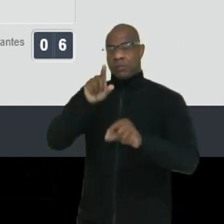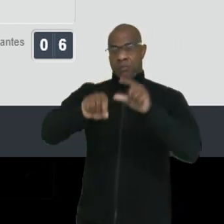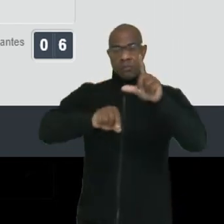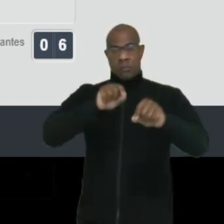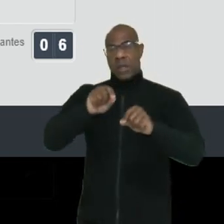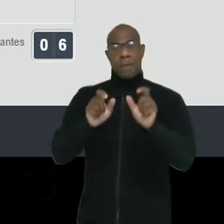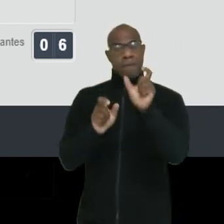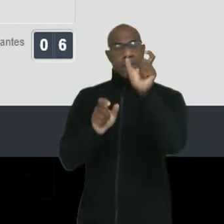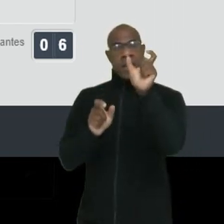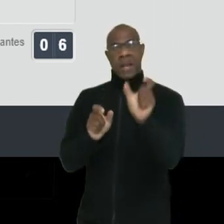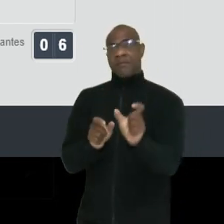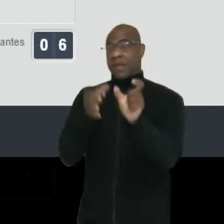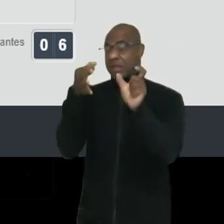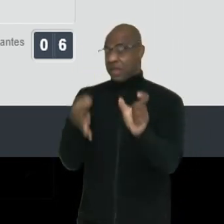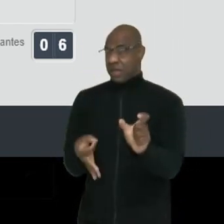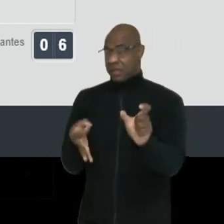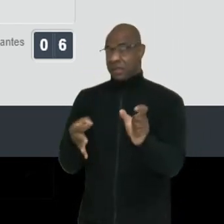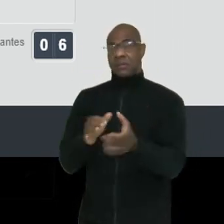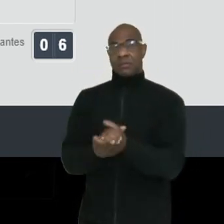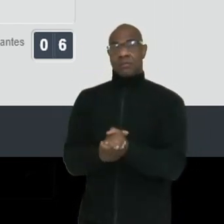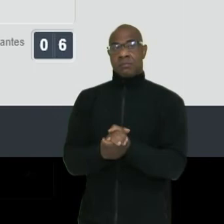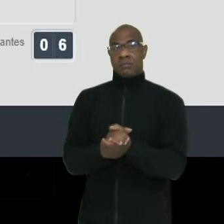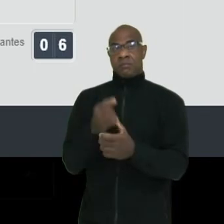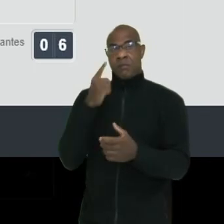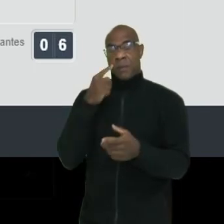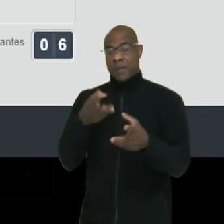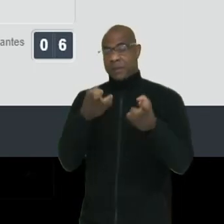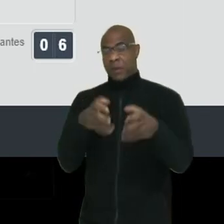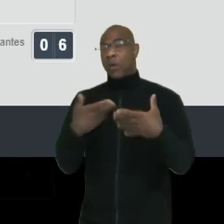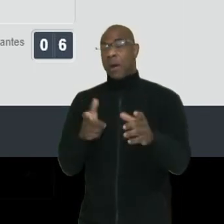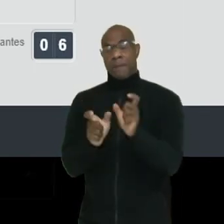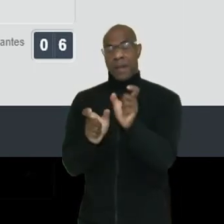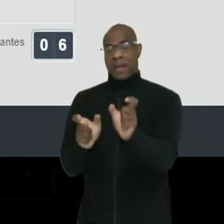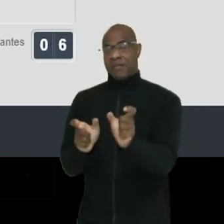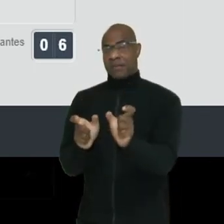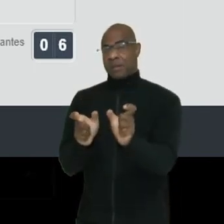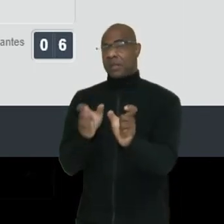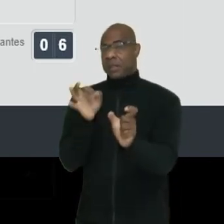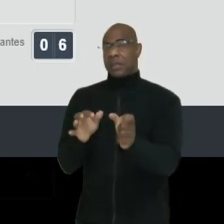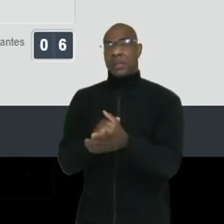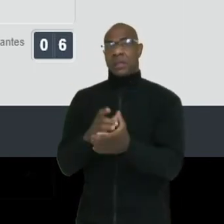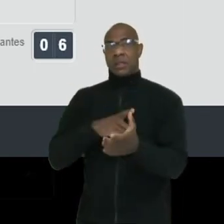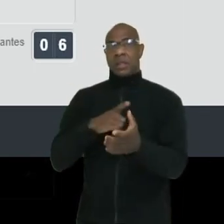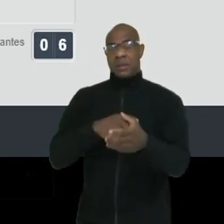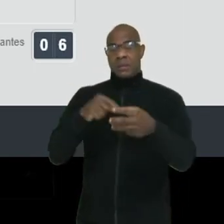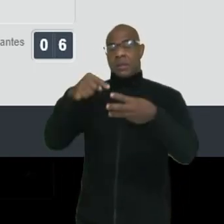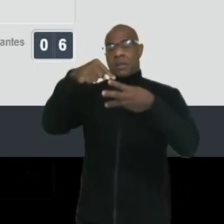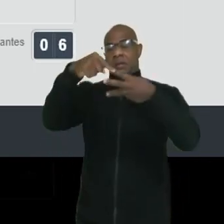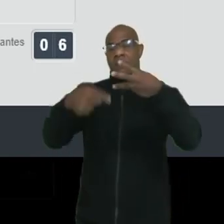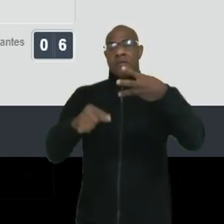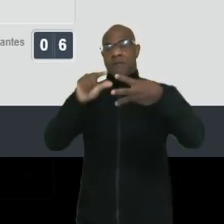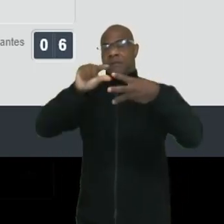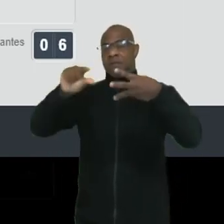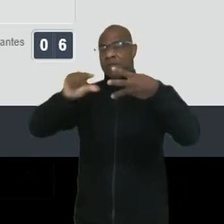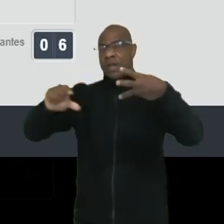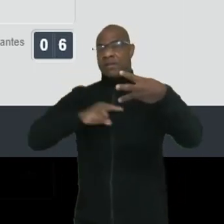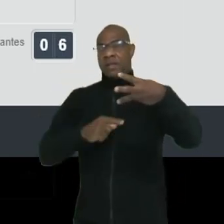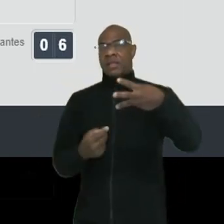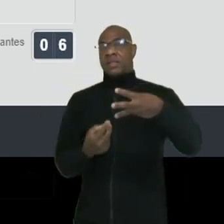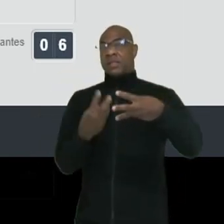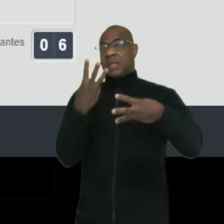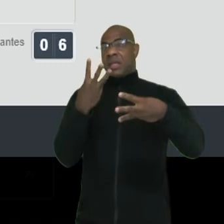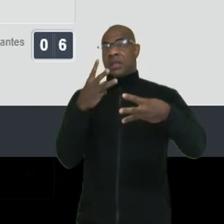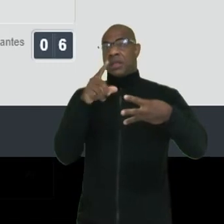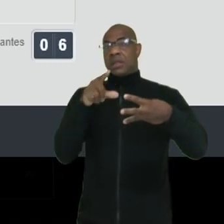as palavras corretas. Veja que ali, em cada frase, nós temos três opções de preposições.